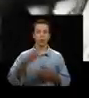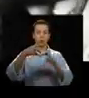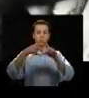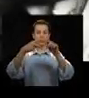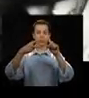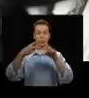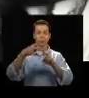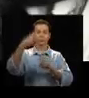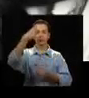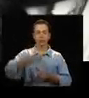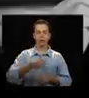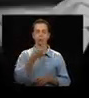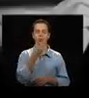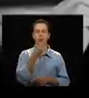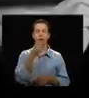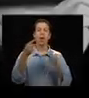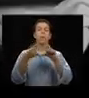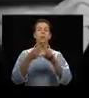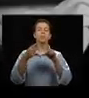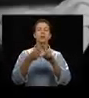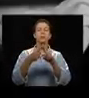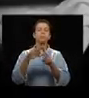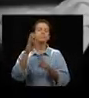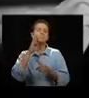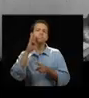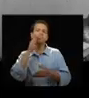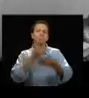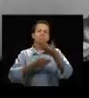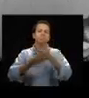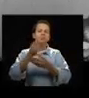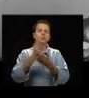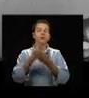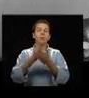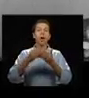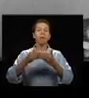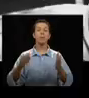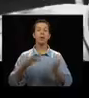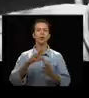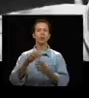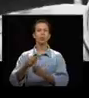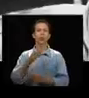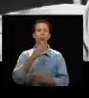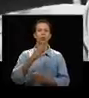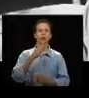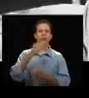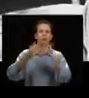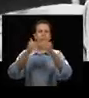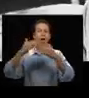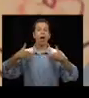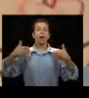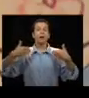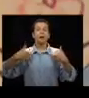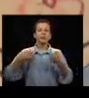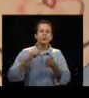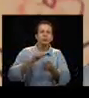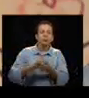São dois traços de personalidade de Paulo. Primeiro, essa generosidade do menino aberto ao mundo sempre que quer conhecer, essa